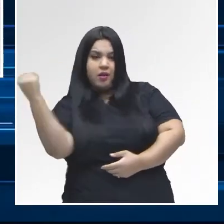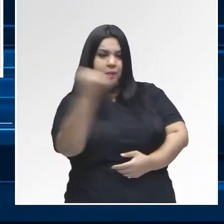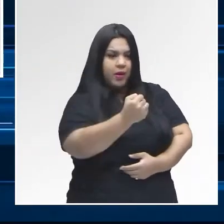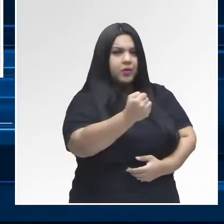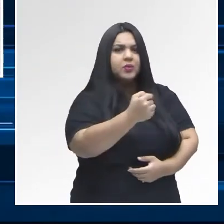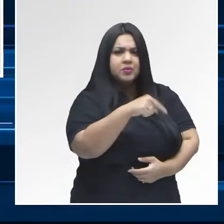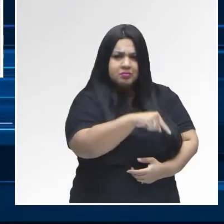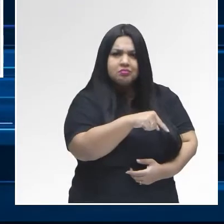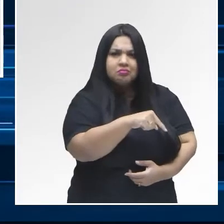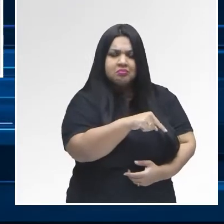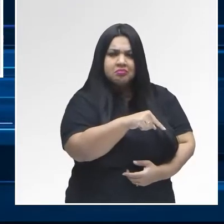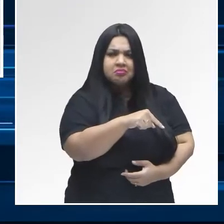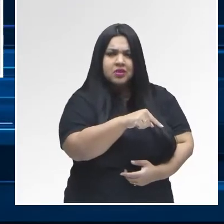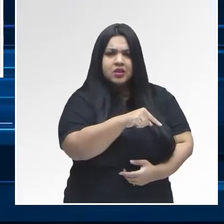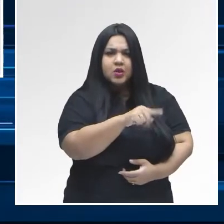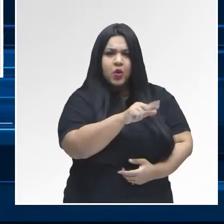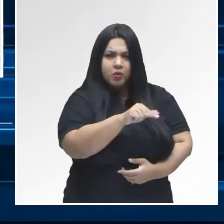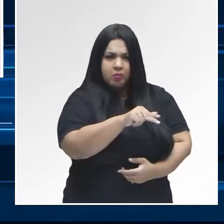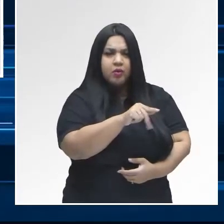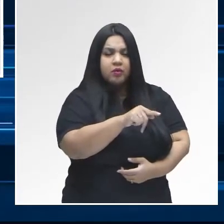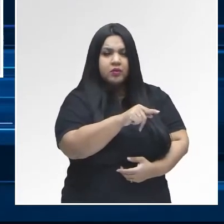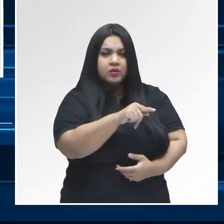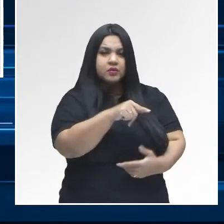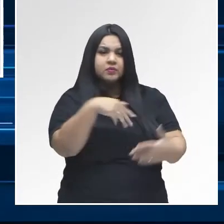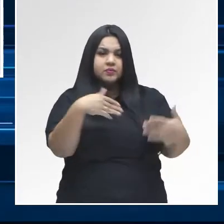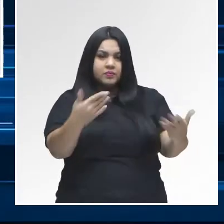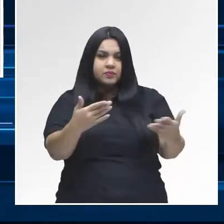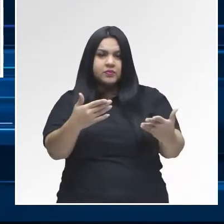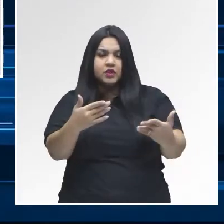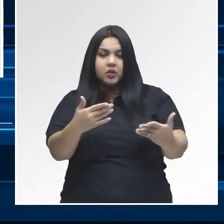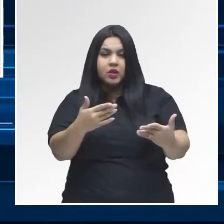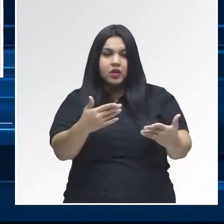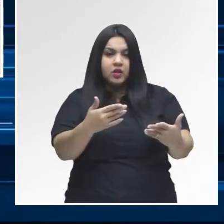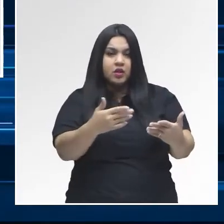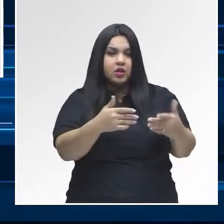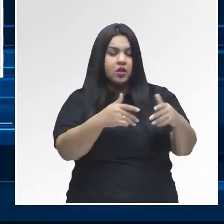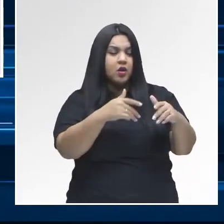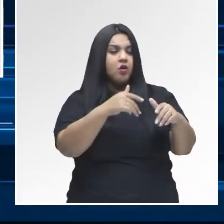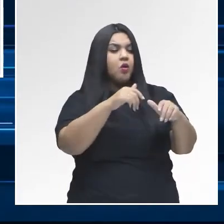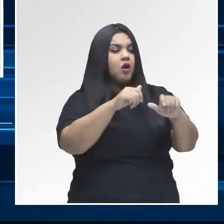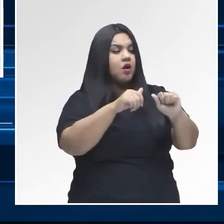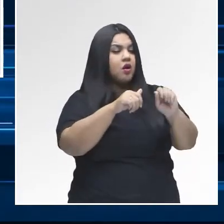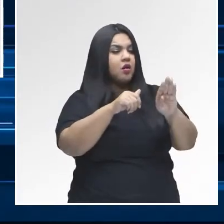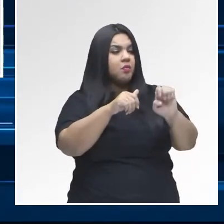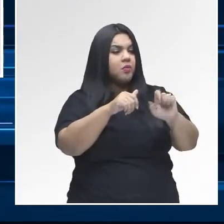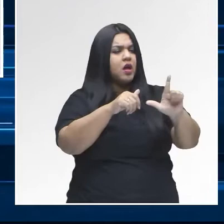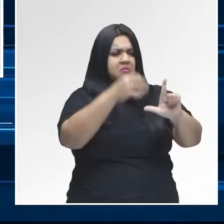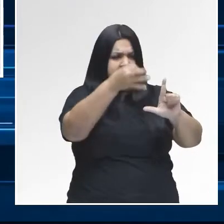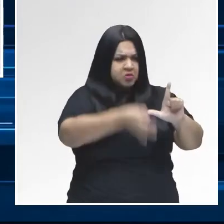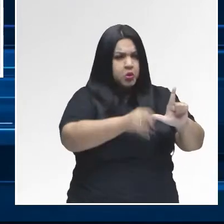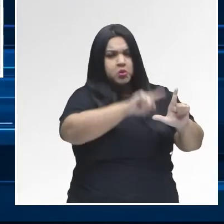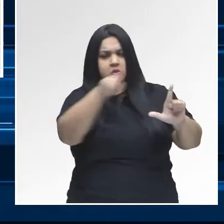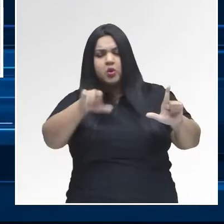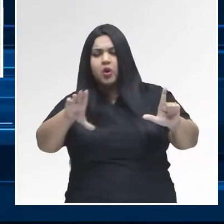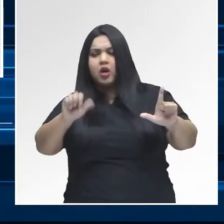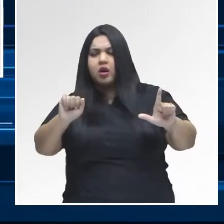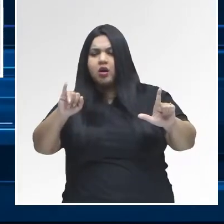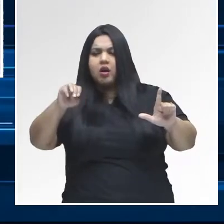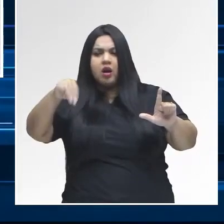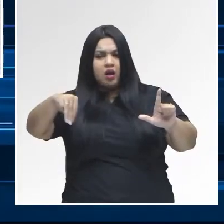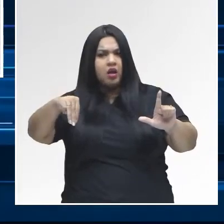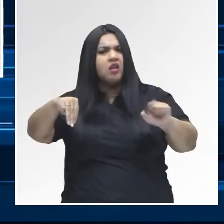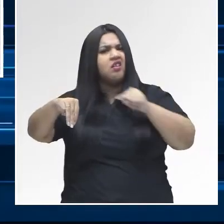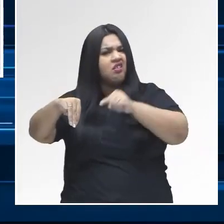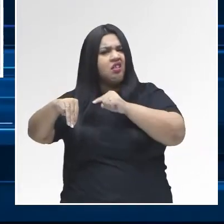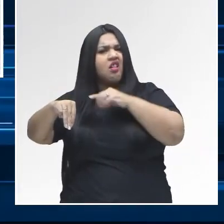Abel, né? Então que o Abel era justo e que o Caim não era justo, e que Deus aceitou o sacrifício de